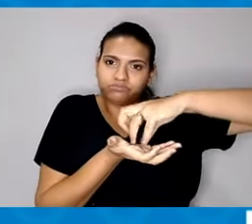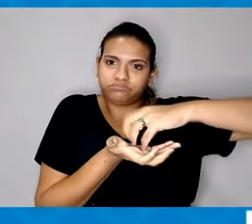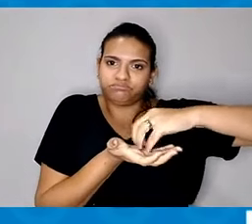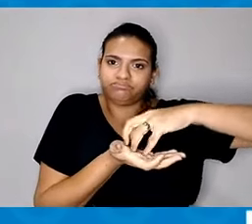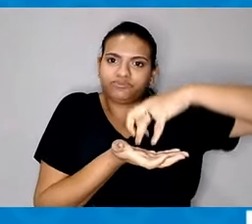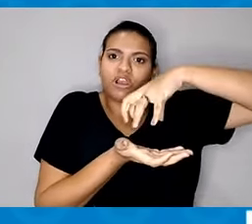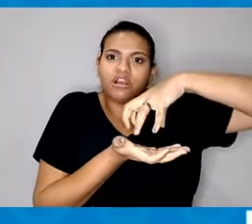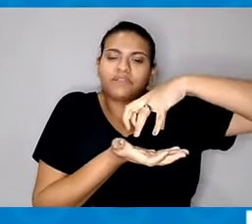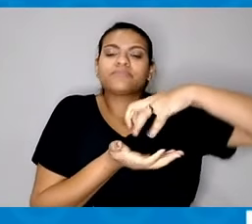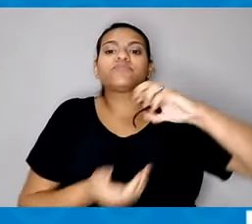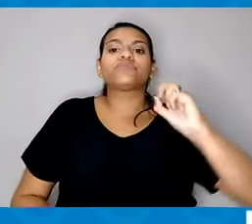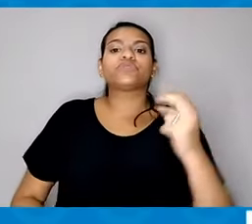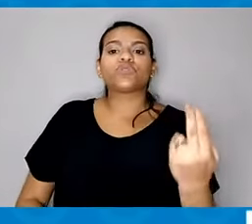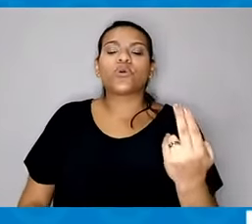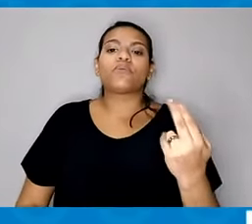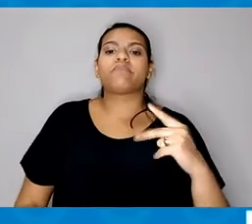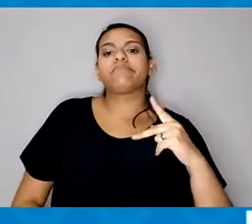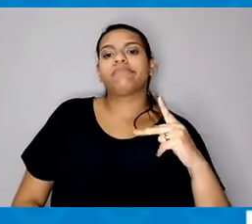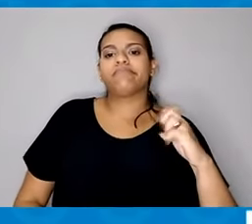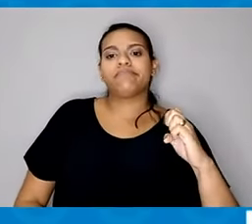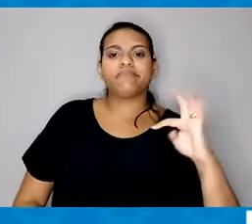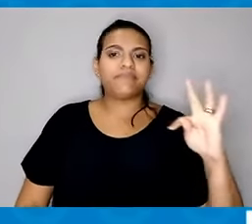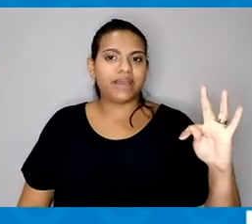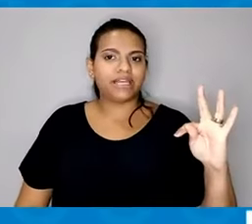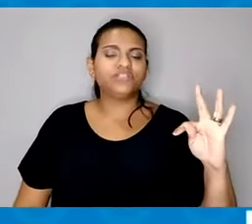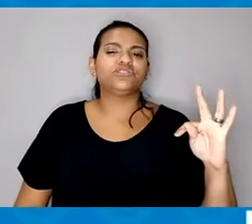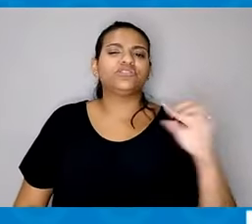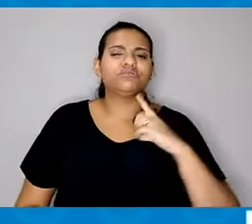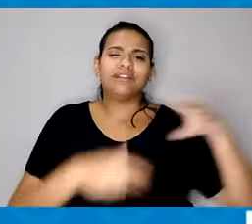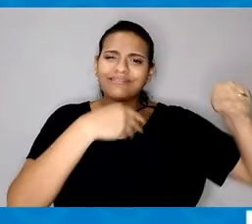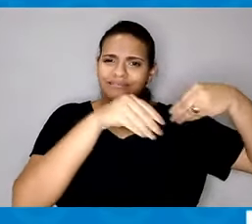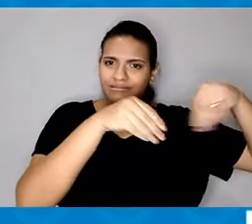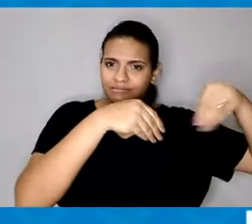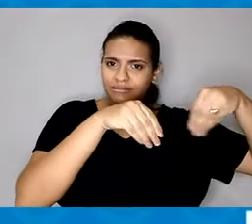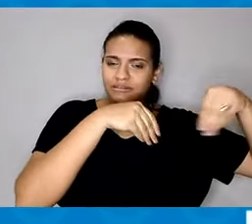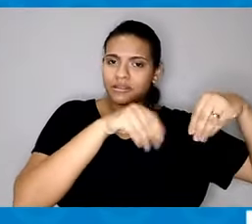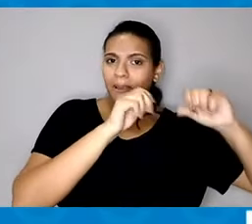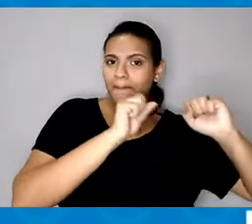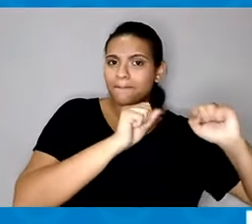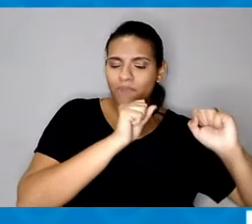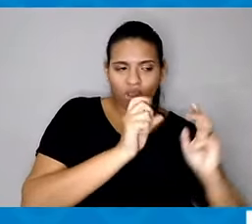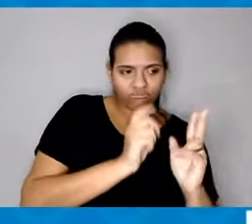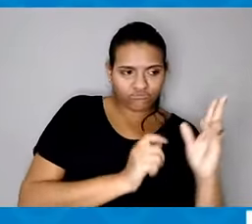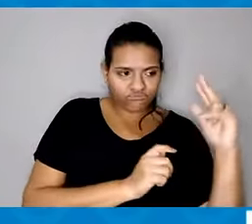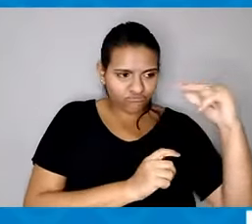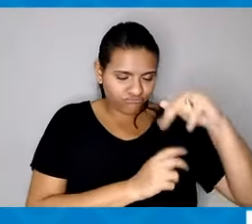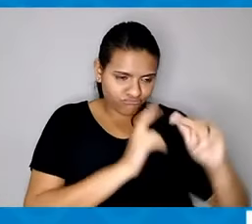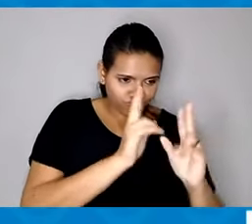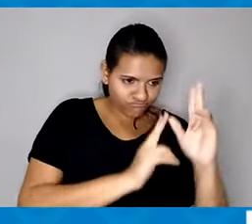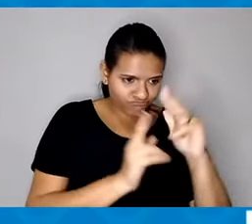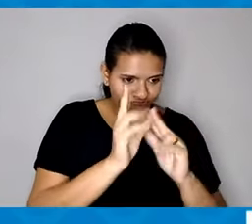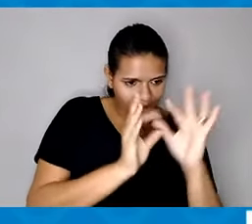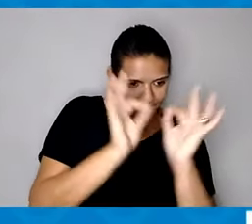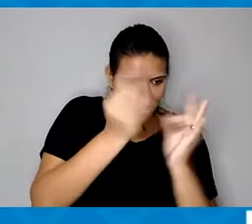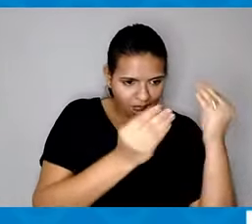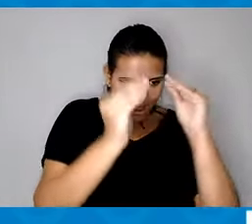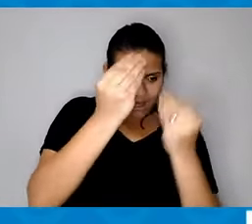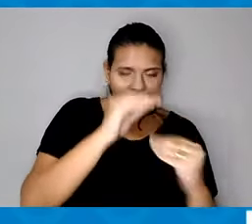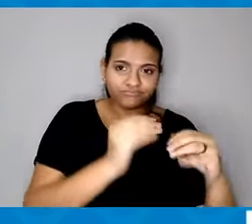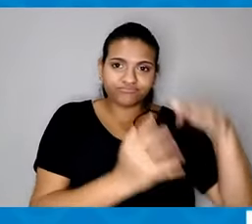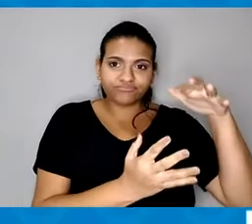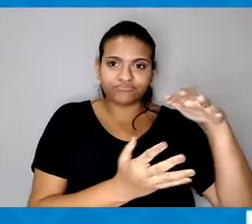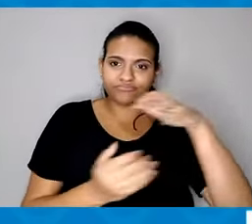e gradualmente vai trazendo para a escola as condições de ampliar a dimensão e o impacto, a gente